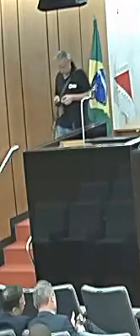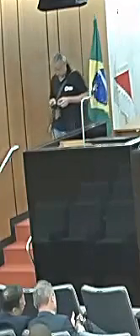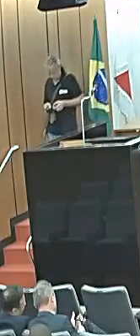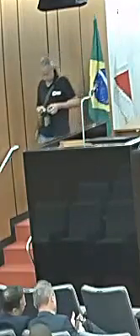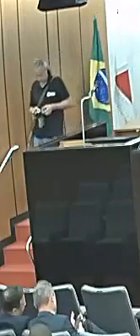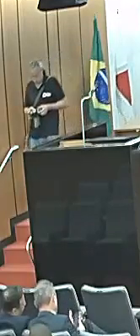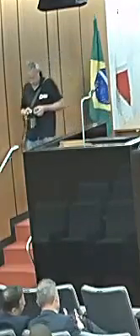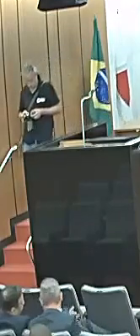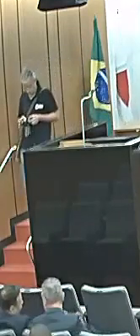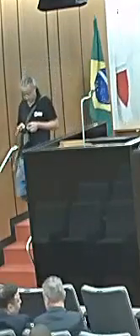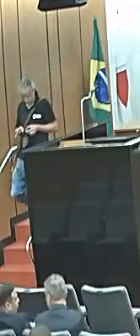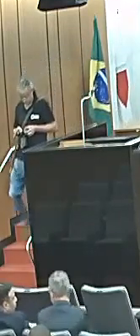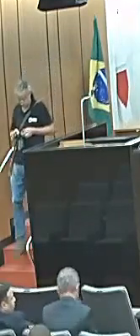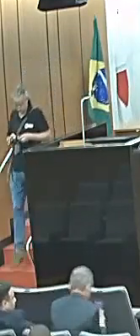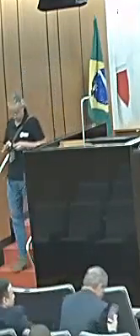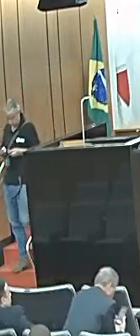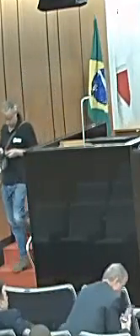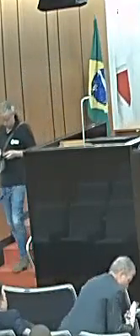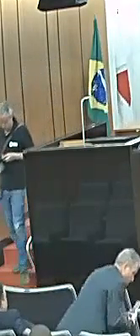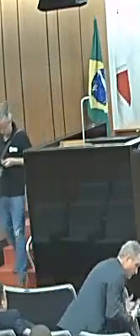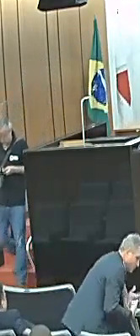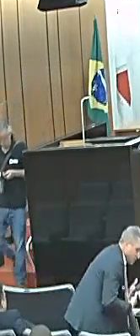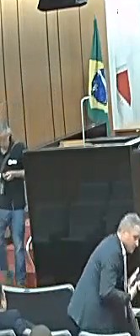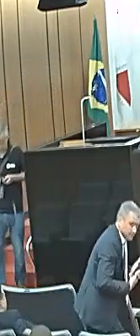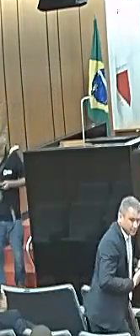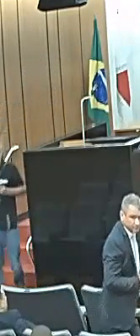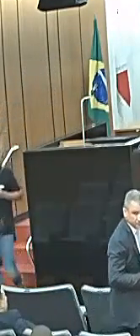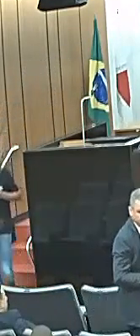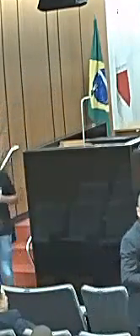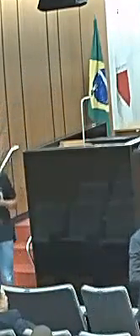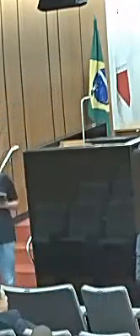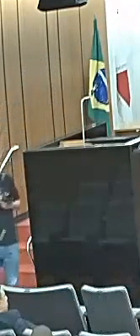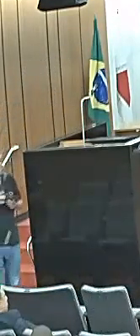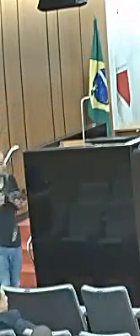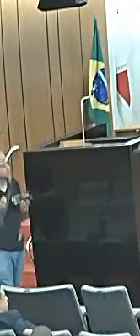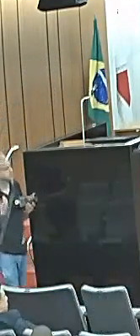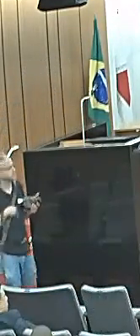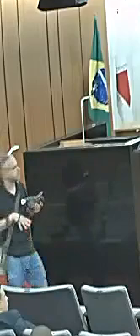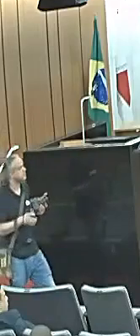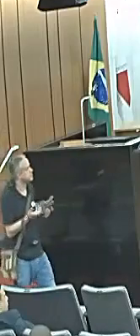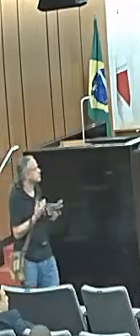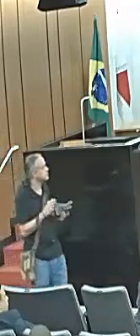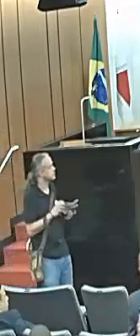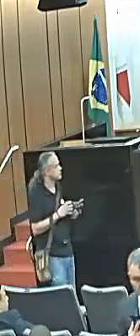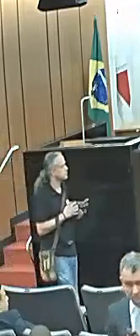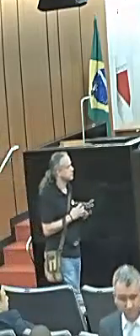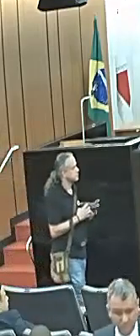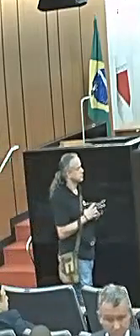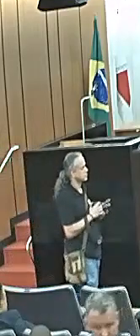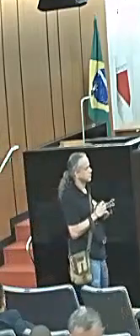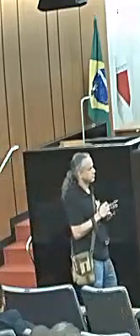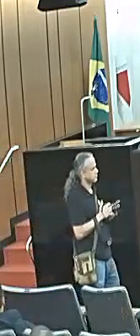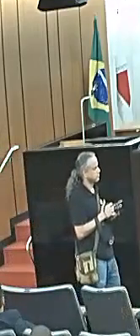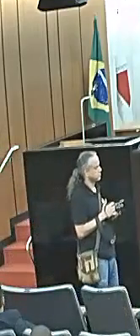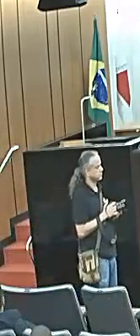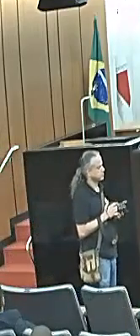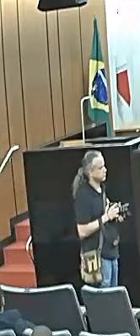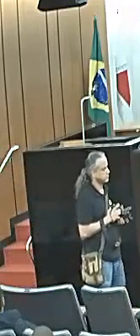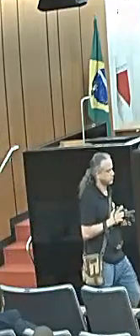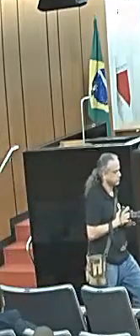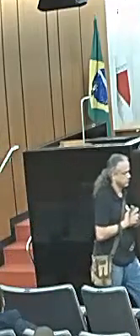sistema socioeducativo em princípio neste biologicamente e diz que são previstos